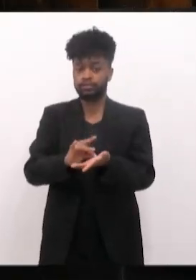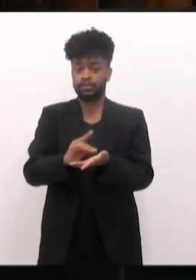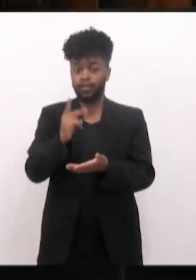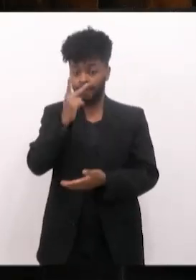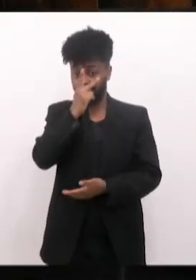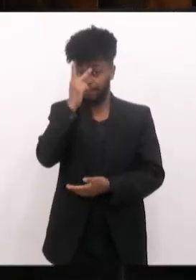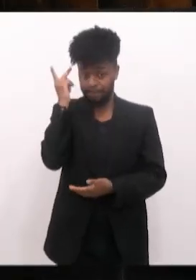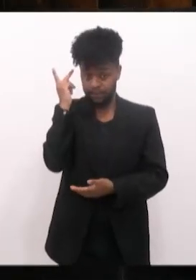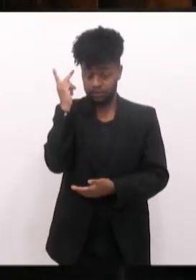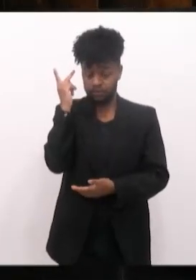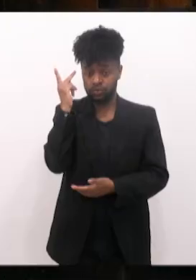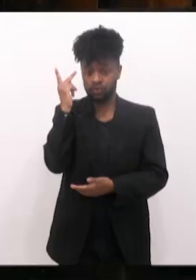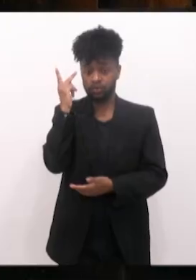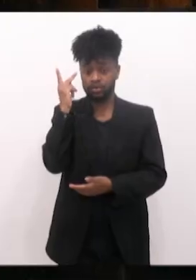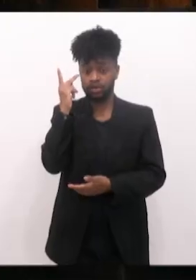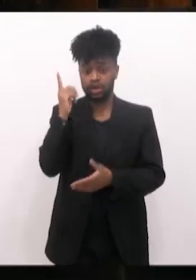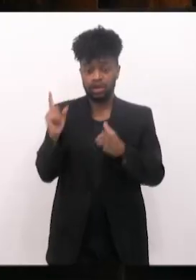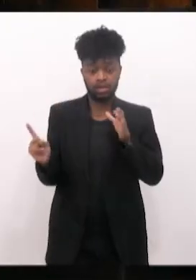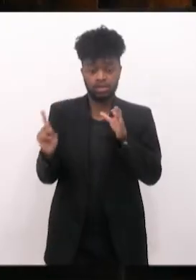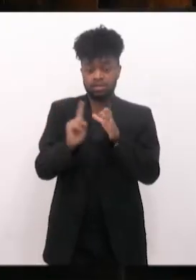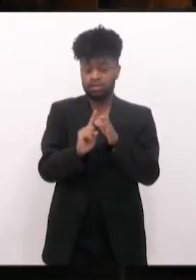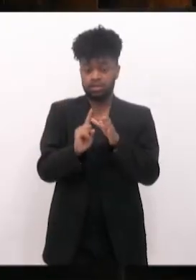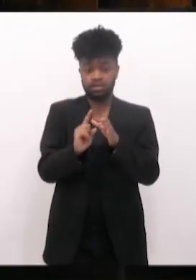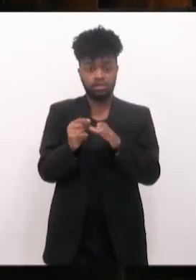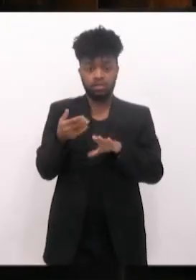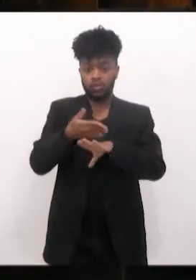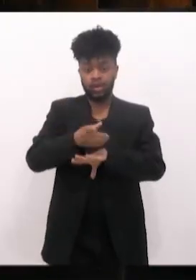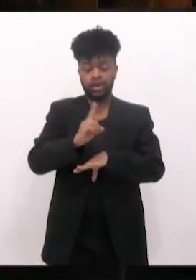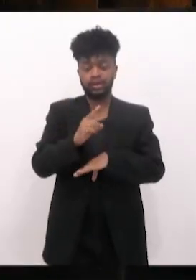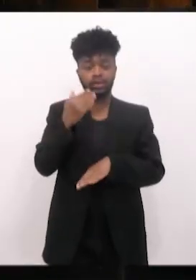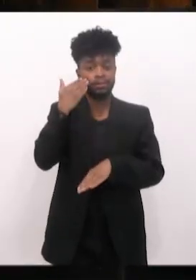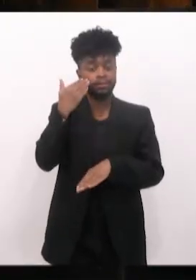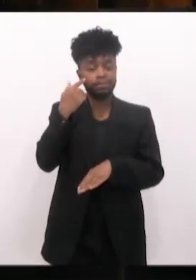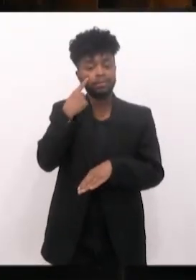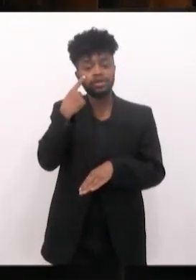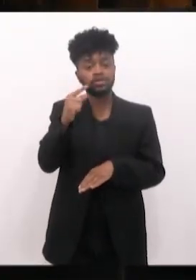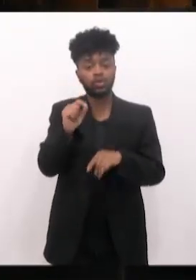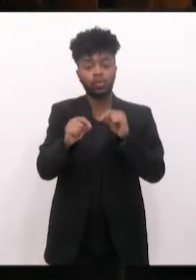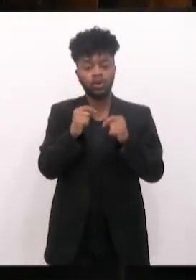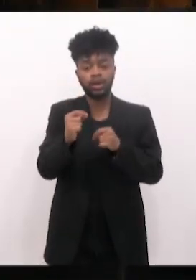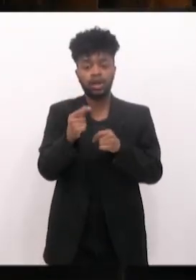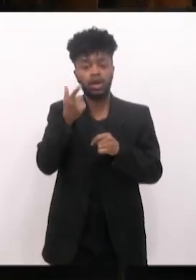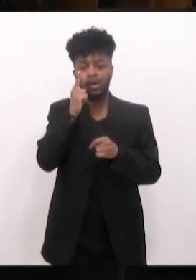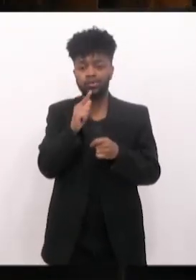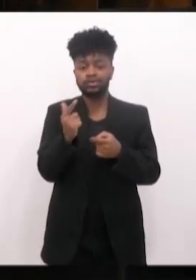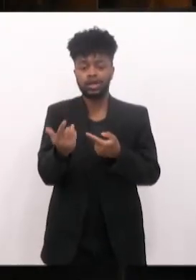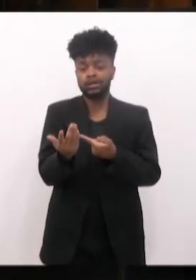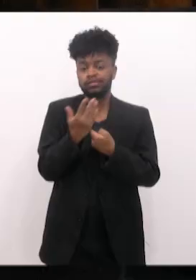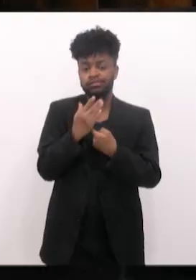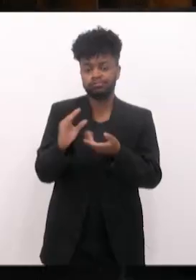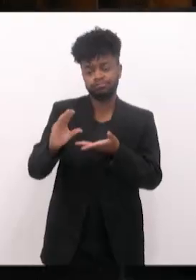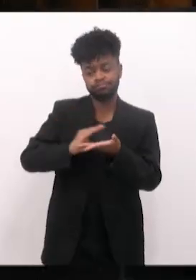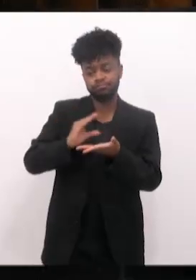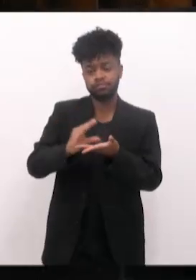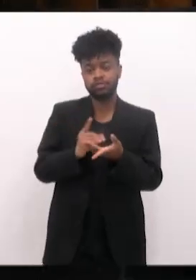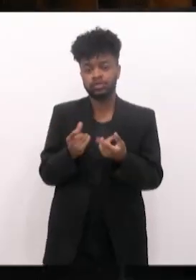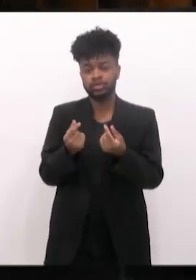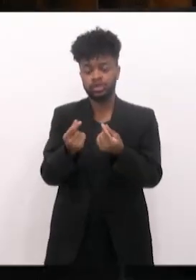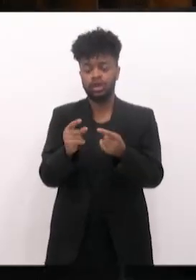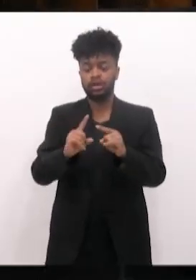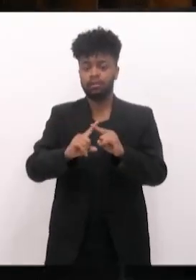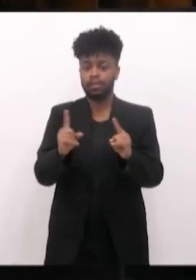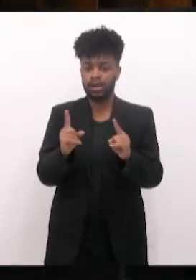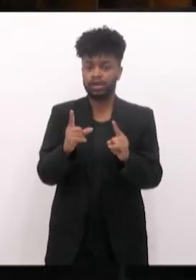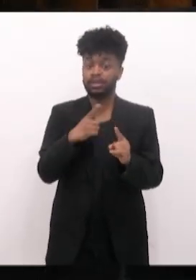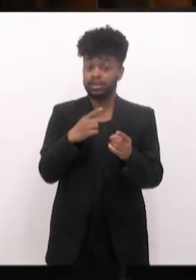não vá para a corporação pensando em que vai ter de benefícios, discursos, mas sim